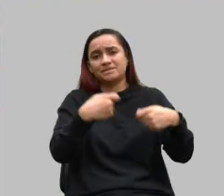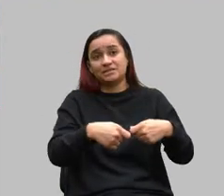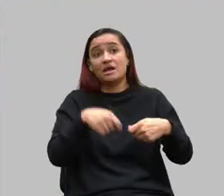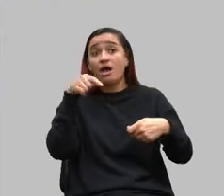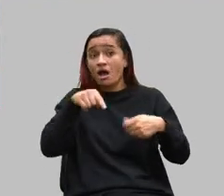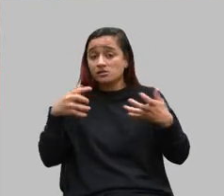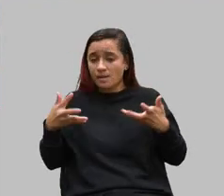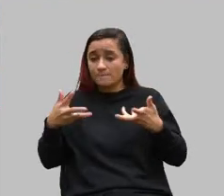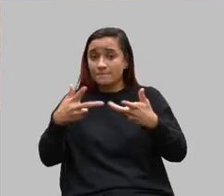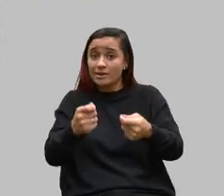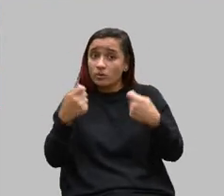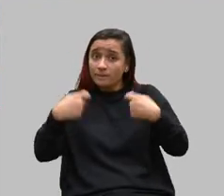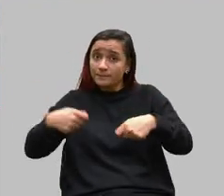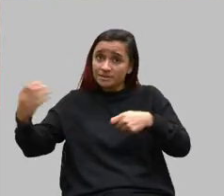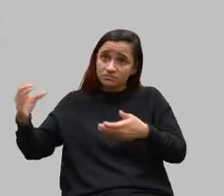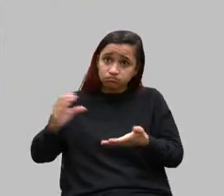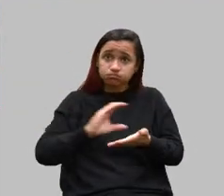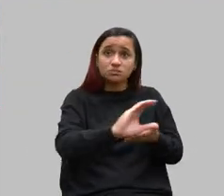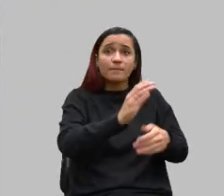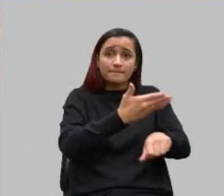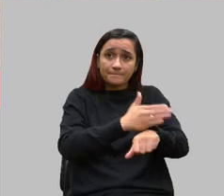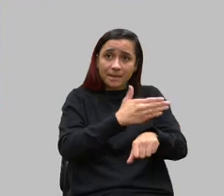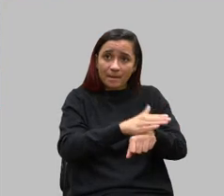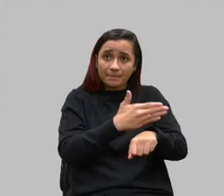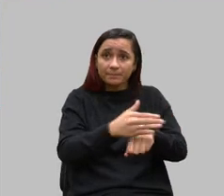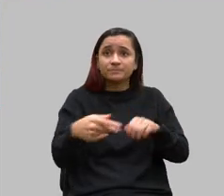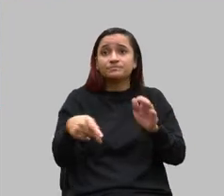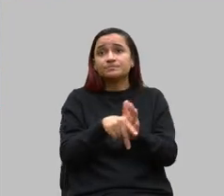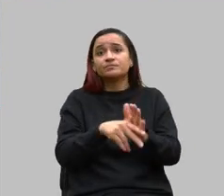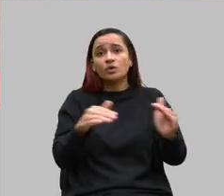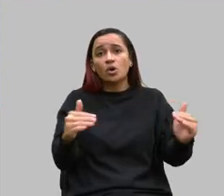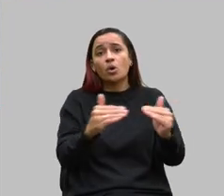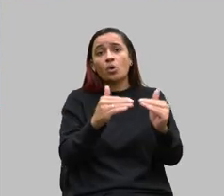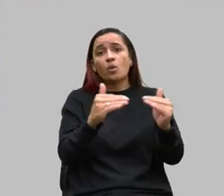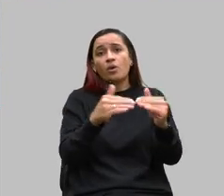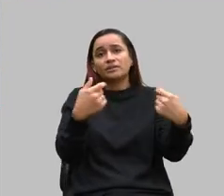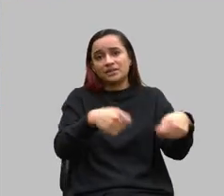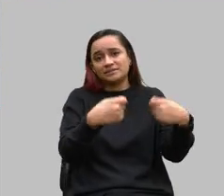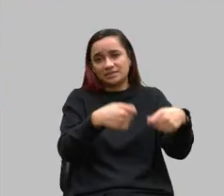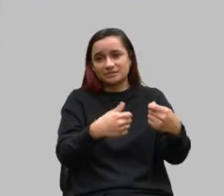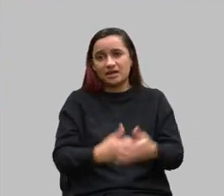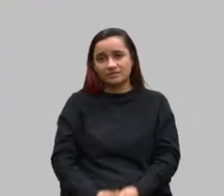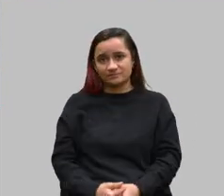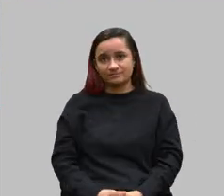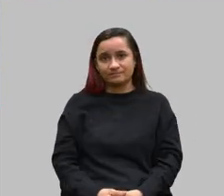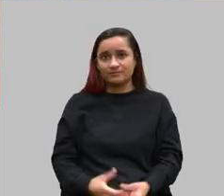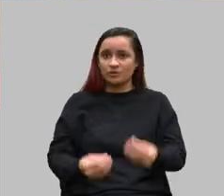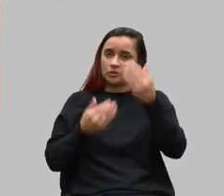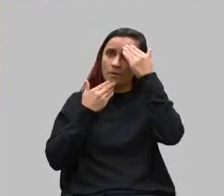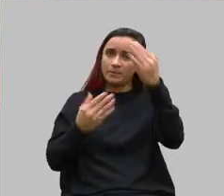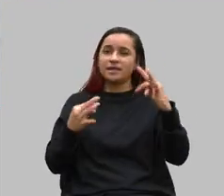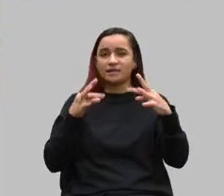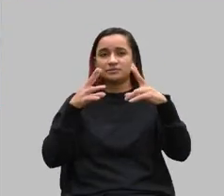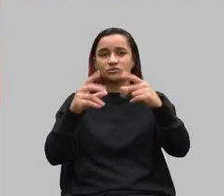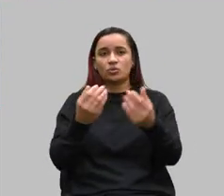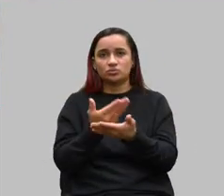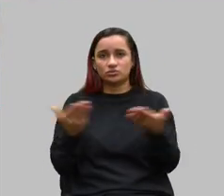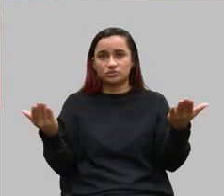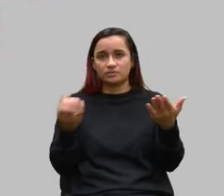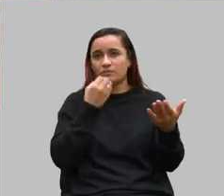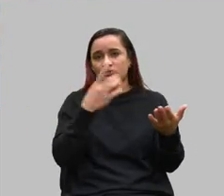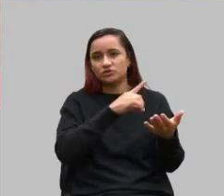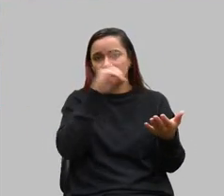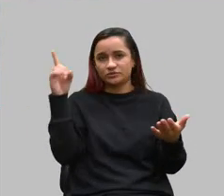implementadas eh conforme a necessidade tá obrigada a todos bom